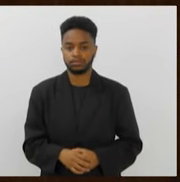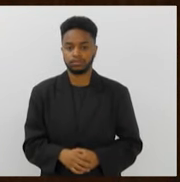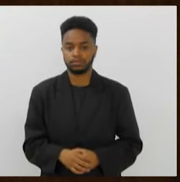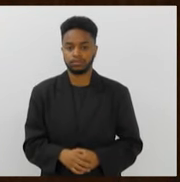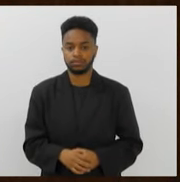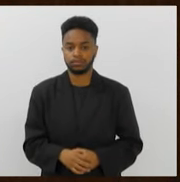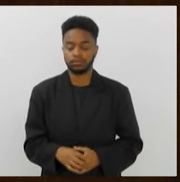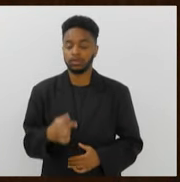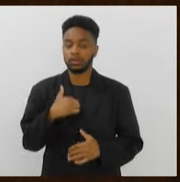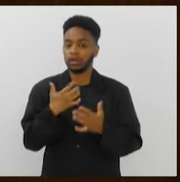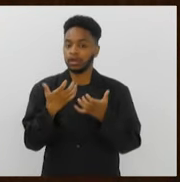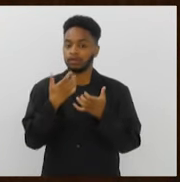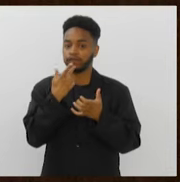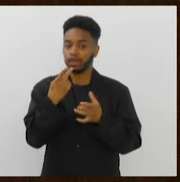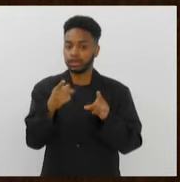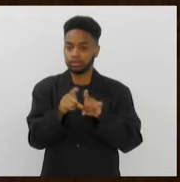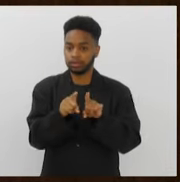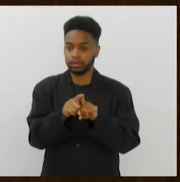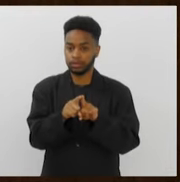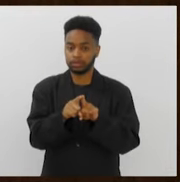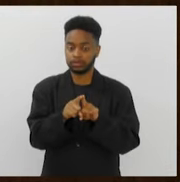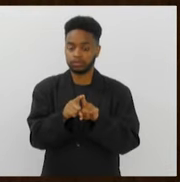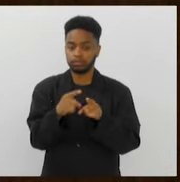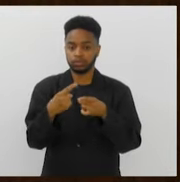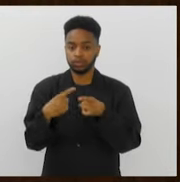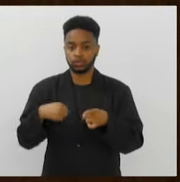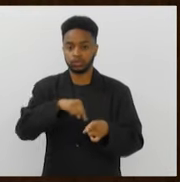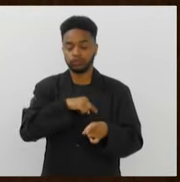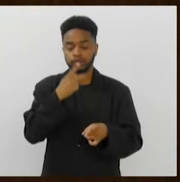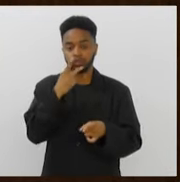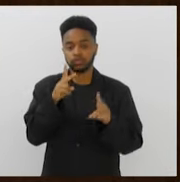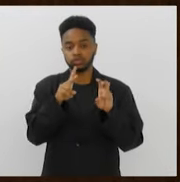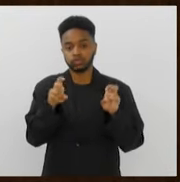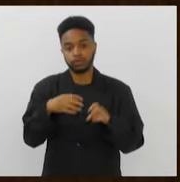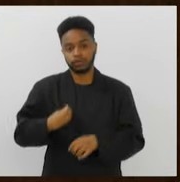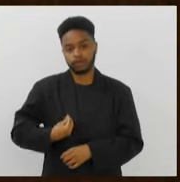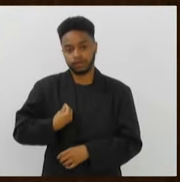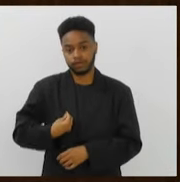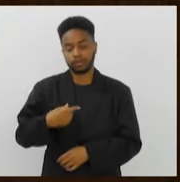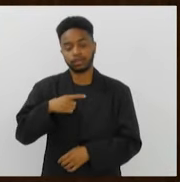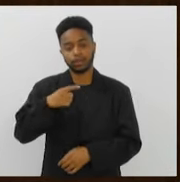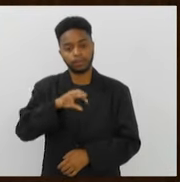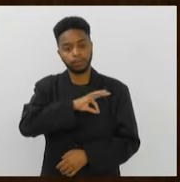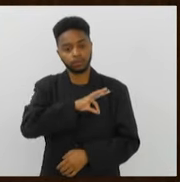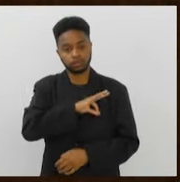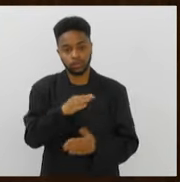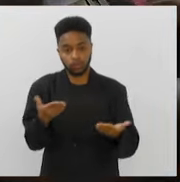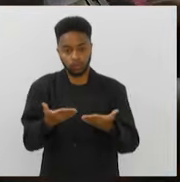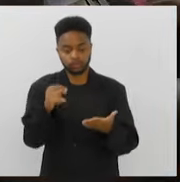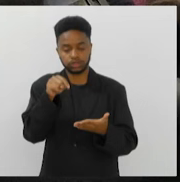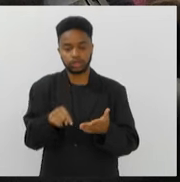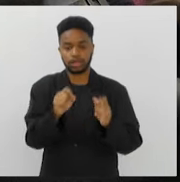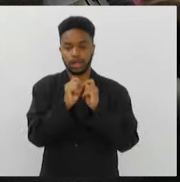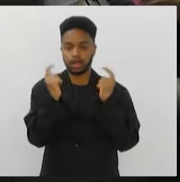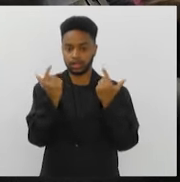Quero aqui fazer menção, inclusive, já que falamos em vida, temos policiais hoje dentro dessa